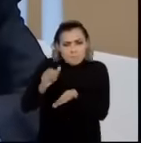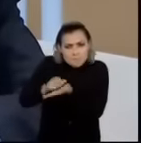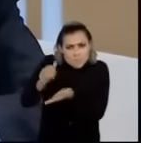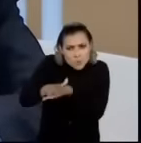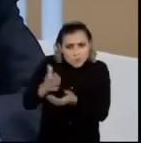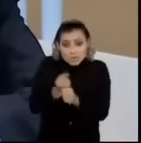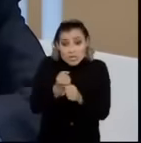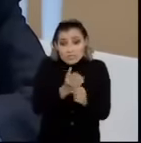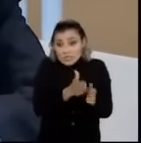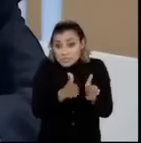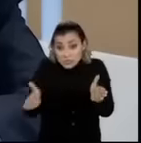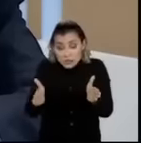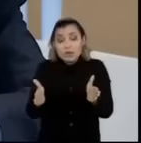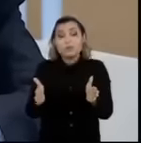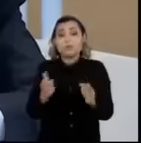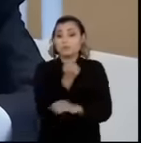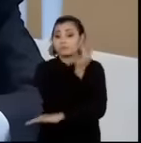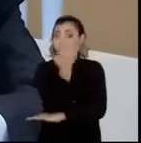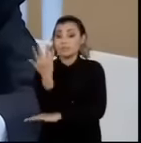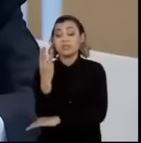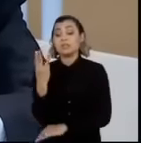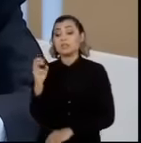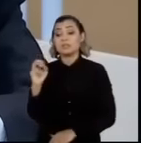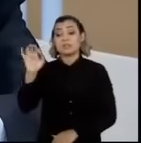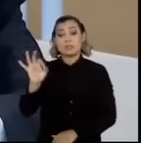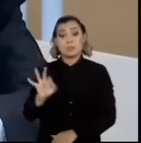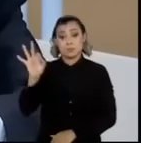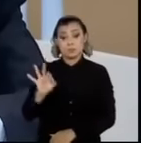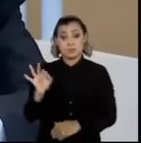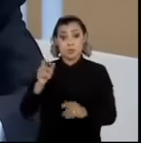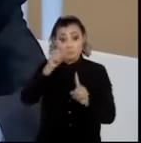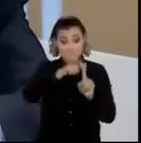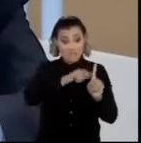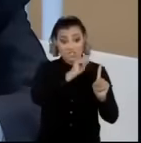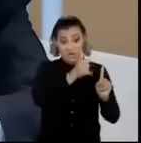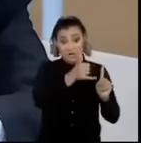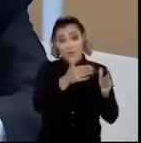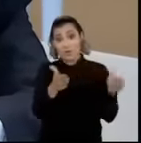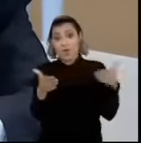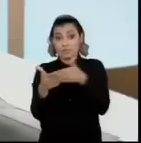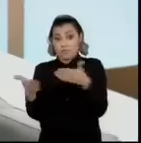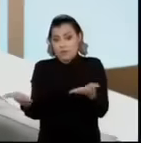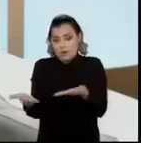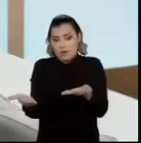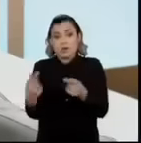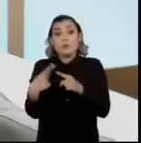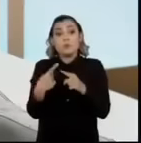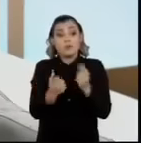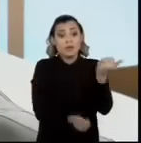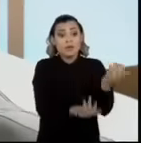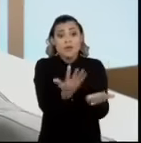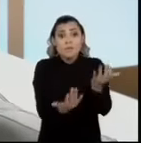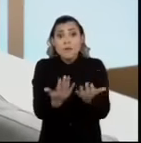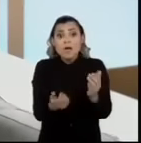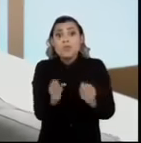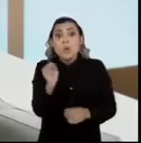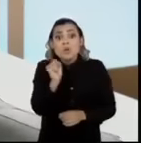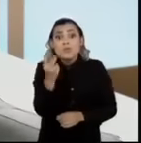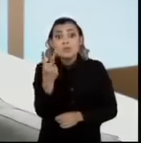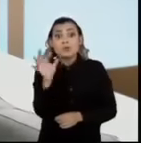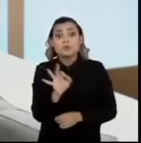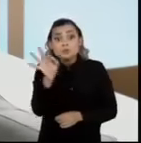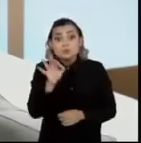ano caíram 30% de janeiro até agora, enquanto as queimadas cresceram 82%, segundo os números do